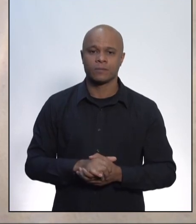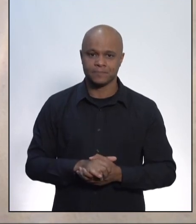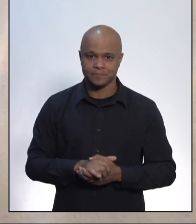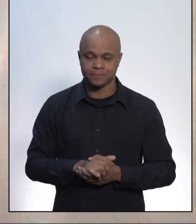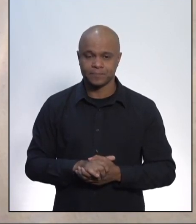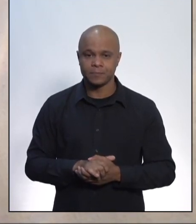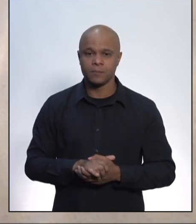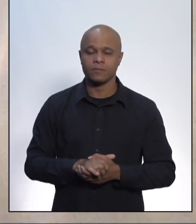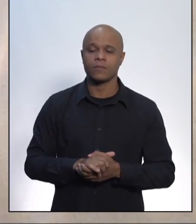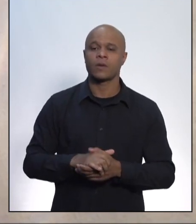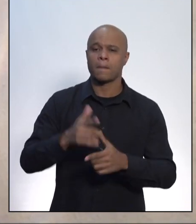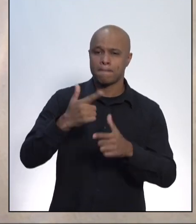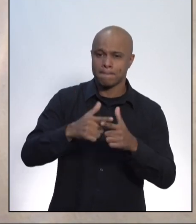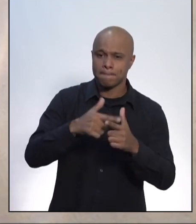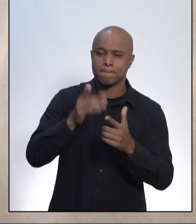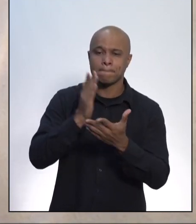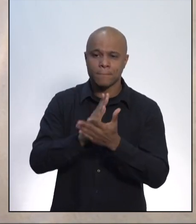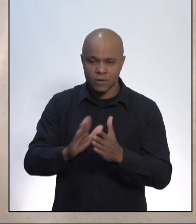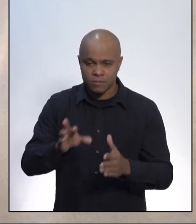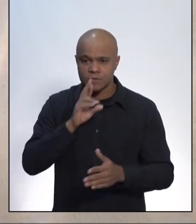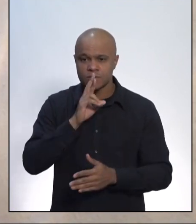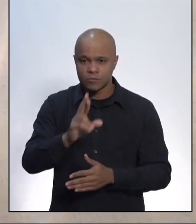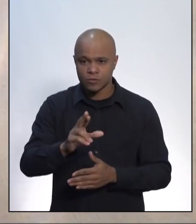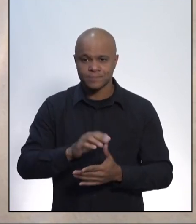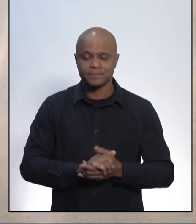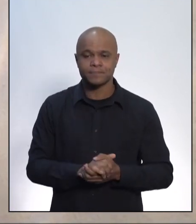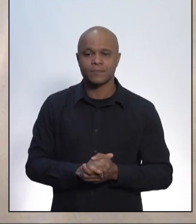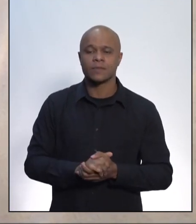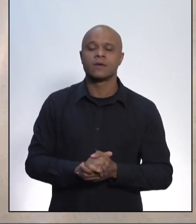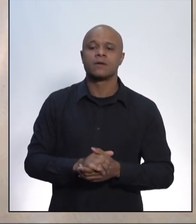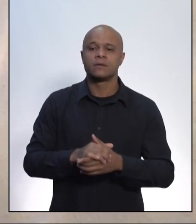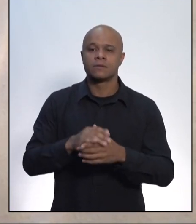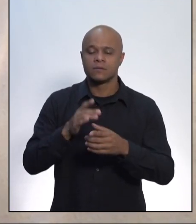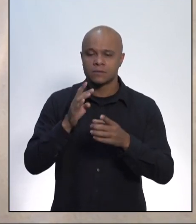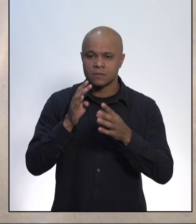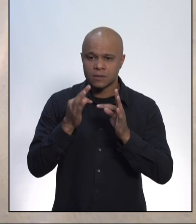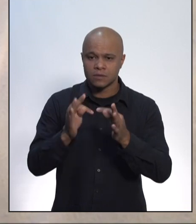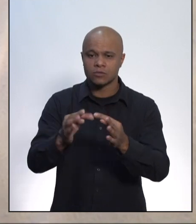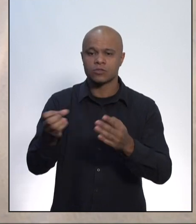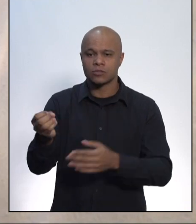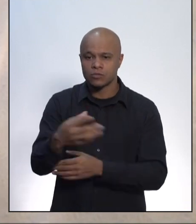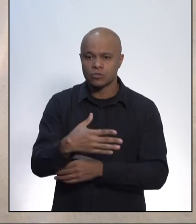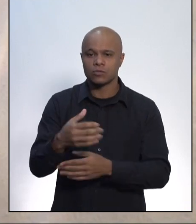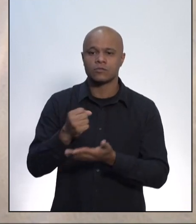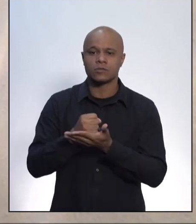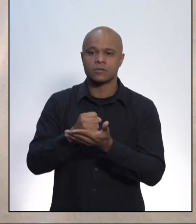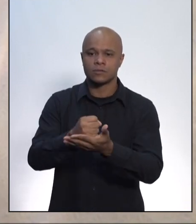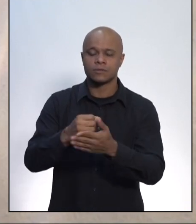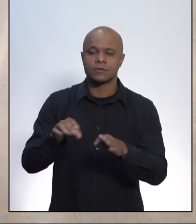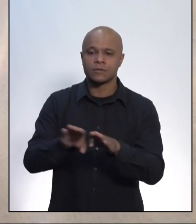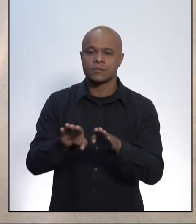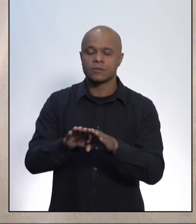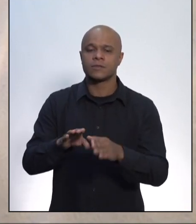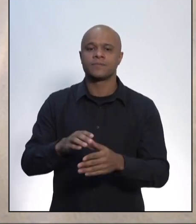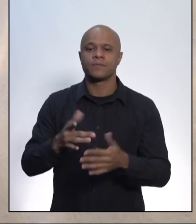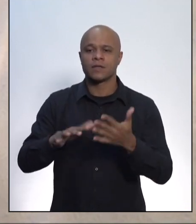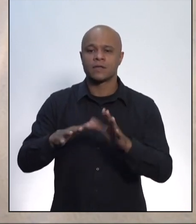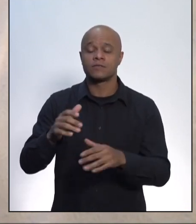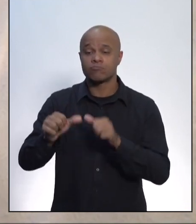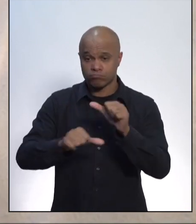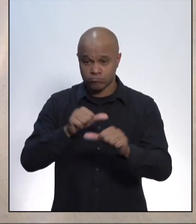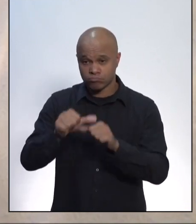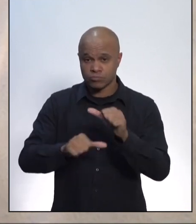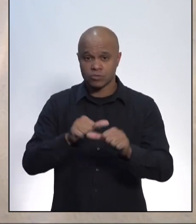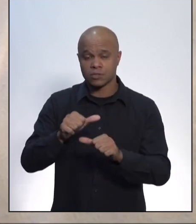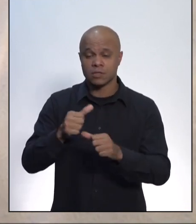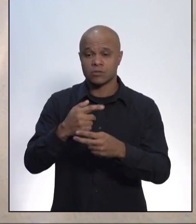resolver problemas, trazer novas tecnologias, às vezes até automatizar coisas